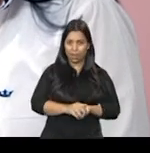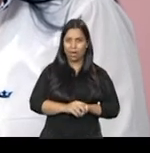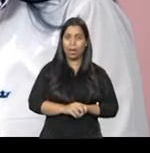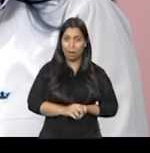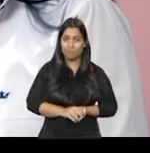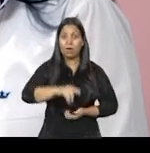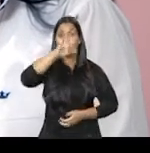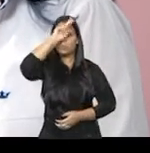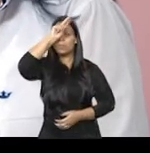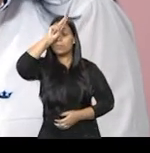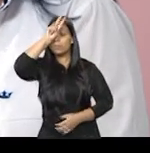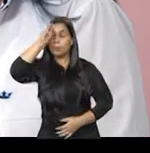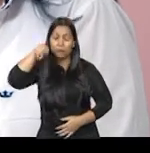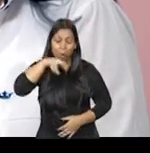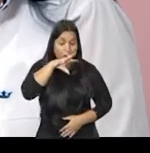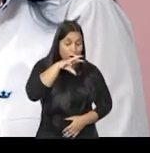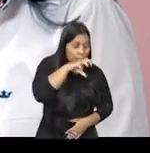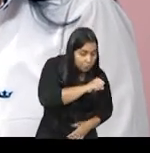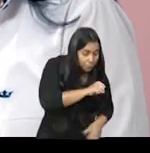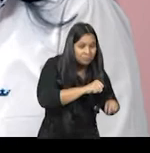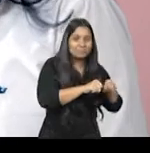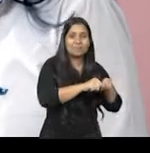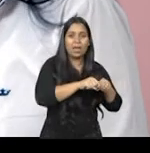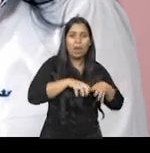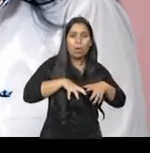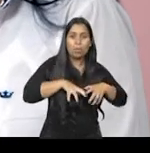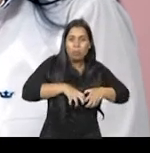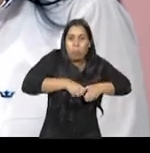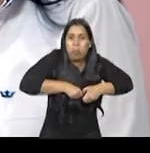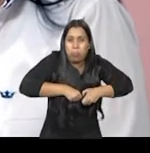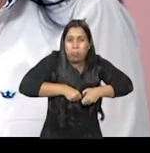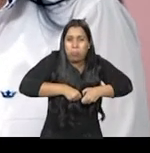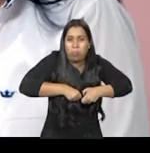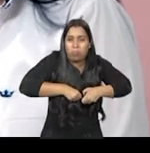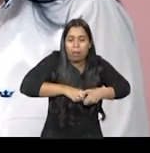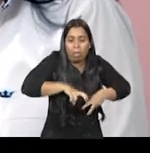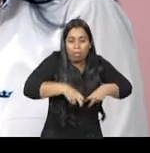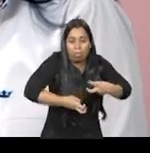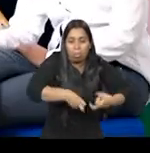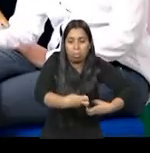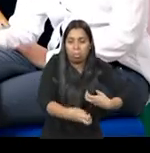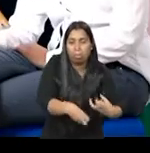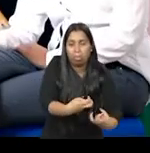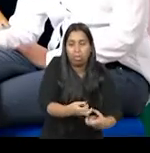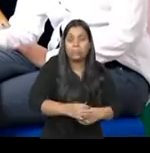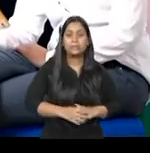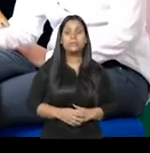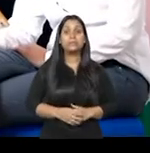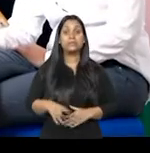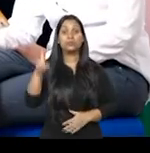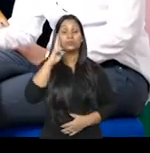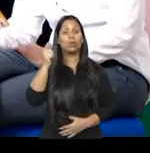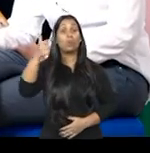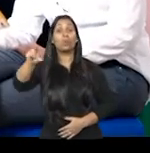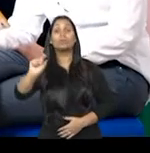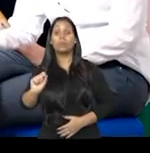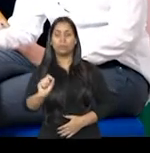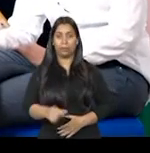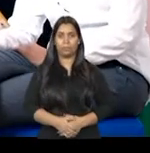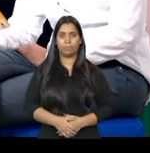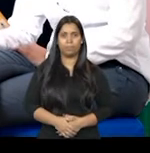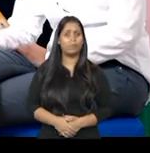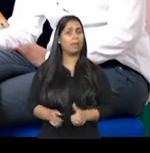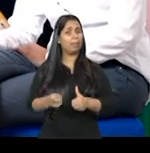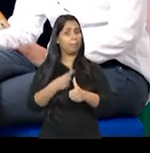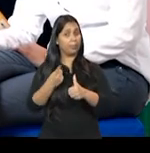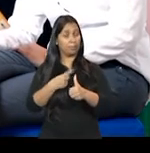gesso esturricaria o de dentro delas. Assim fiz, morreram. A outra história é a primeira